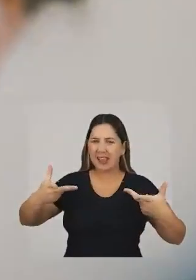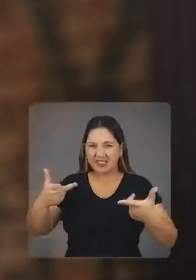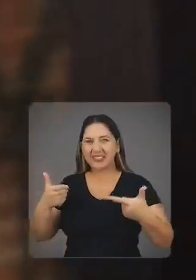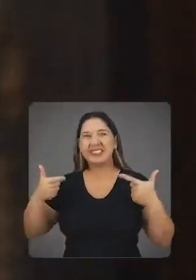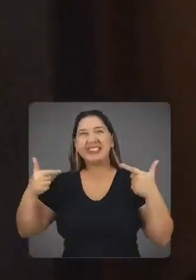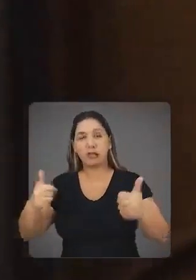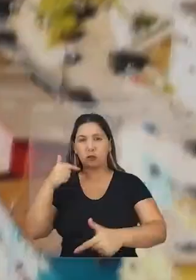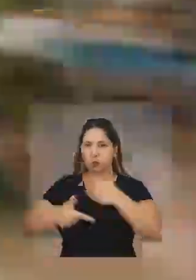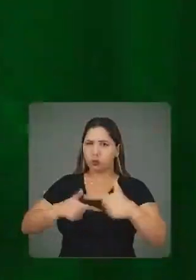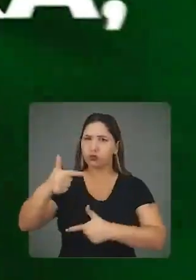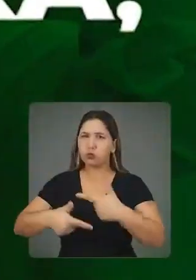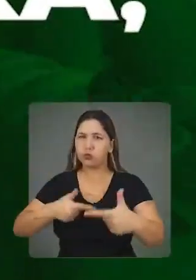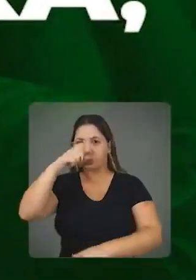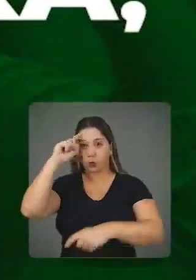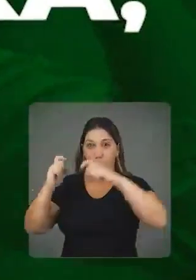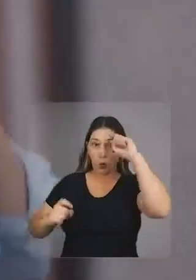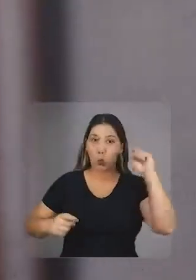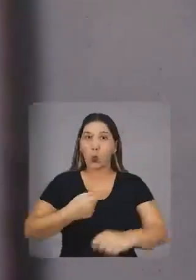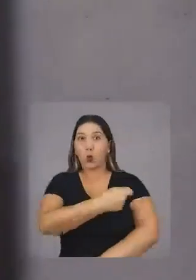vai.